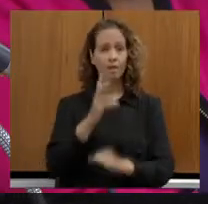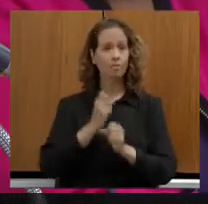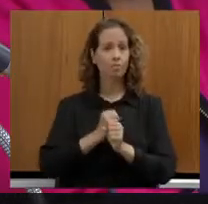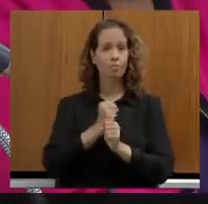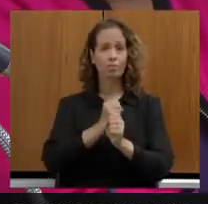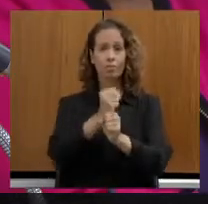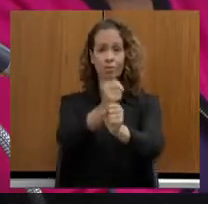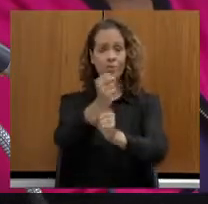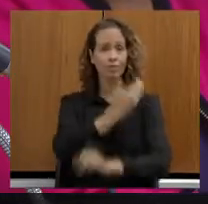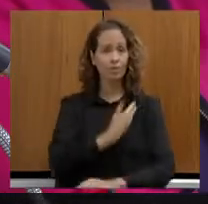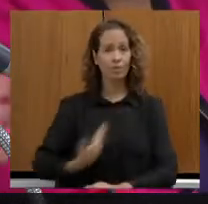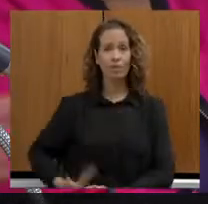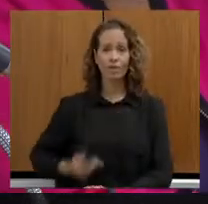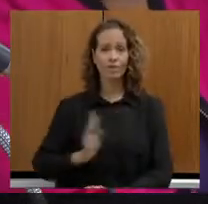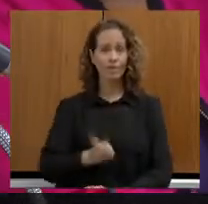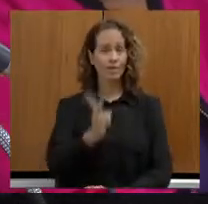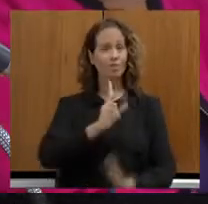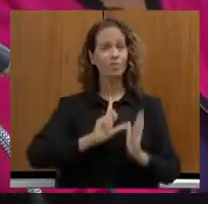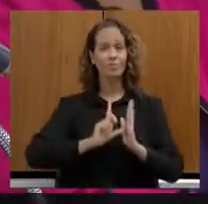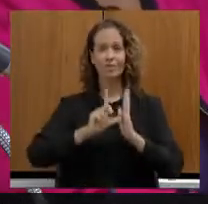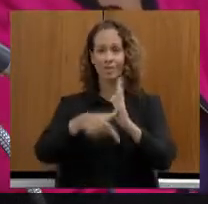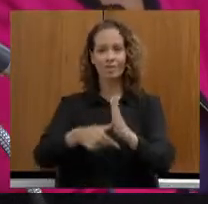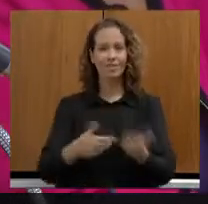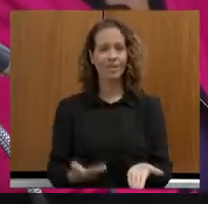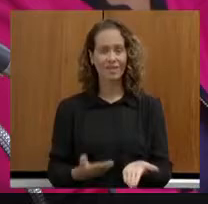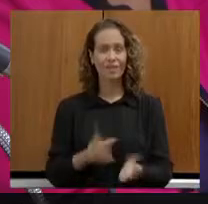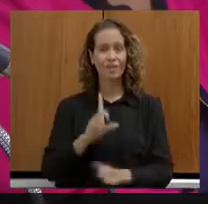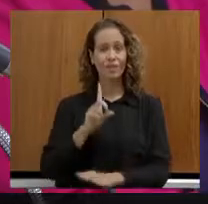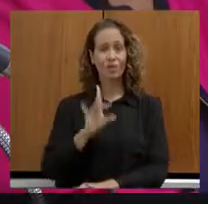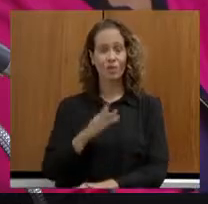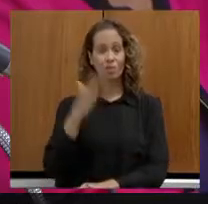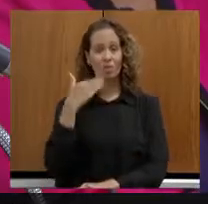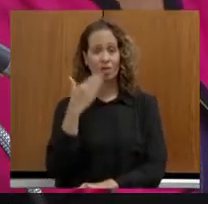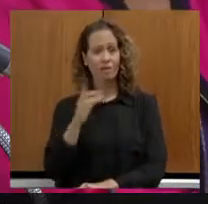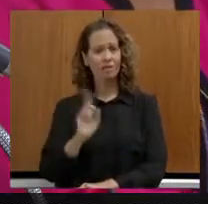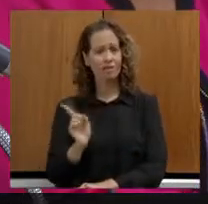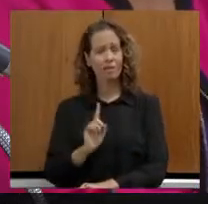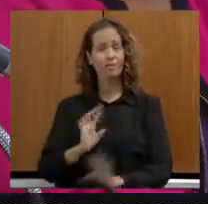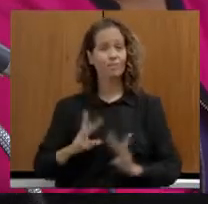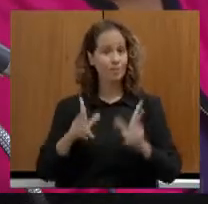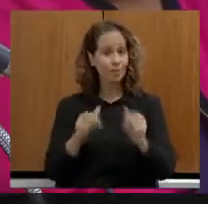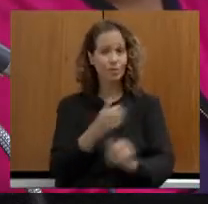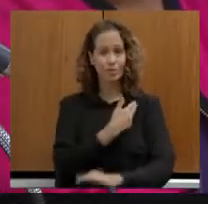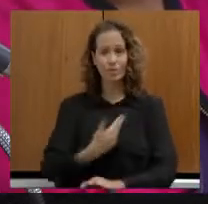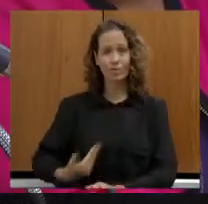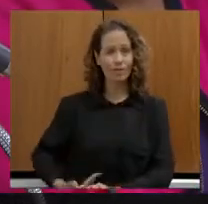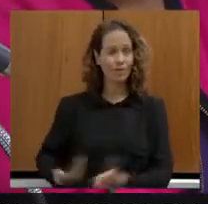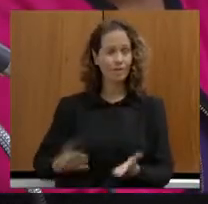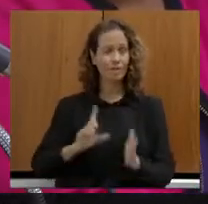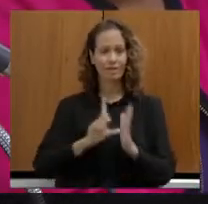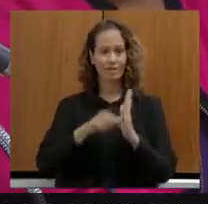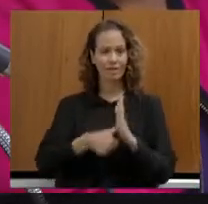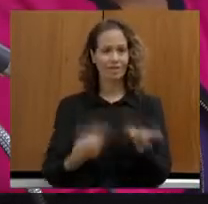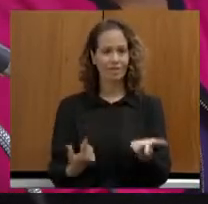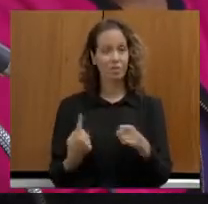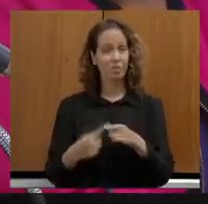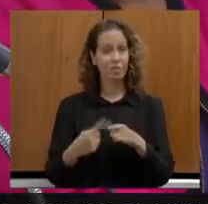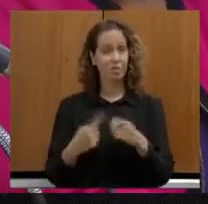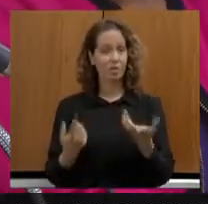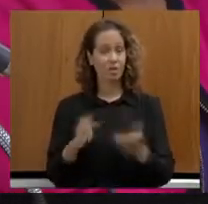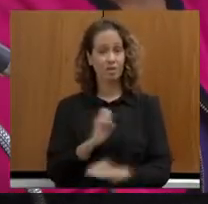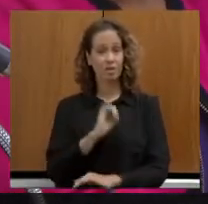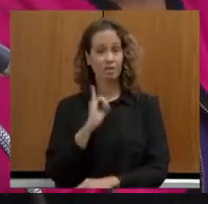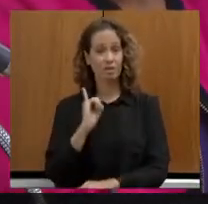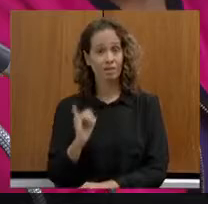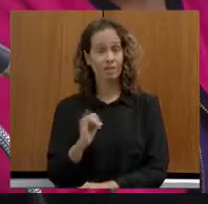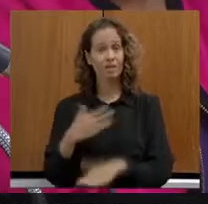os governos não foi só no do Pimentel todos todos porque eu abri a mente Se